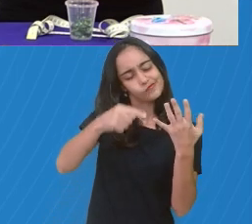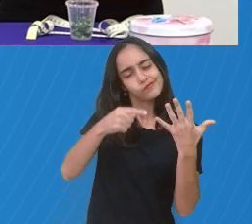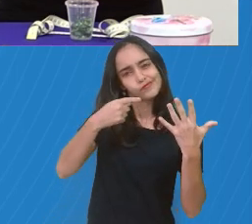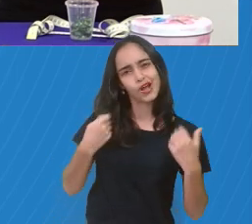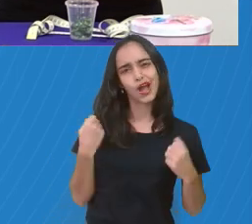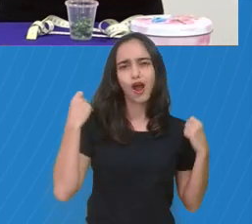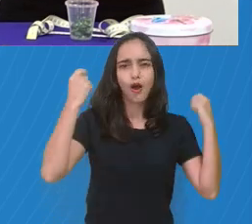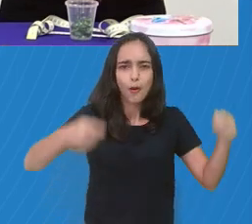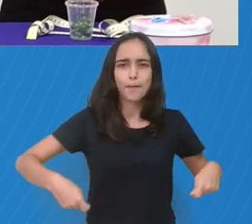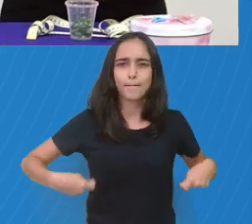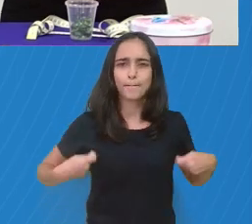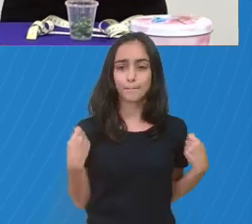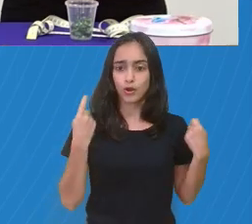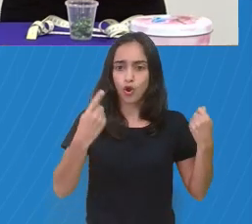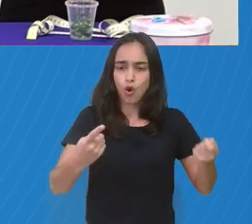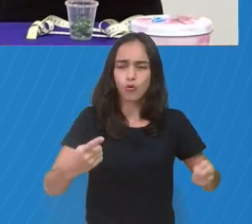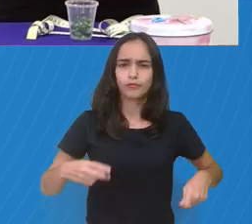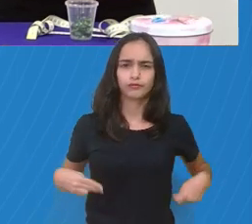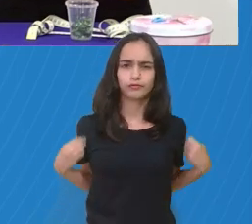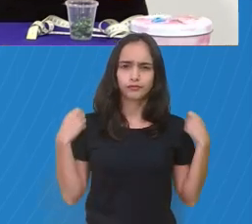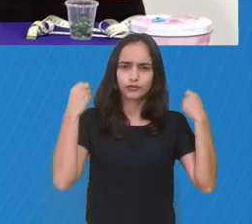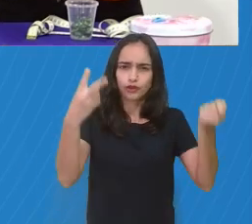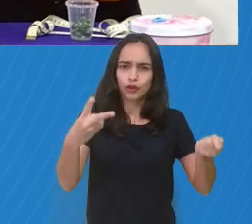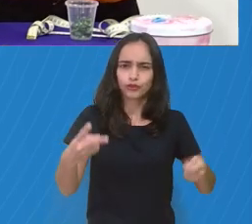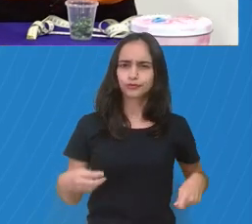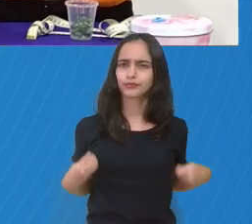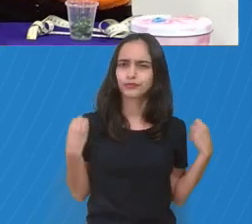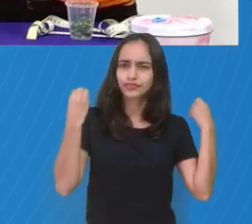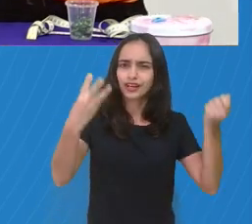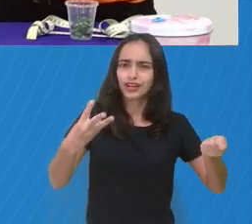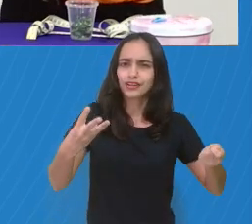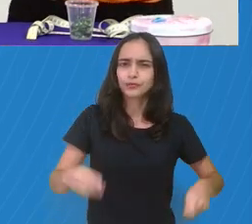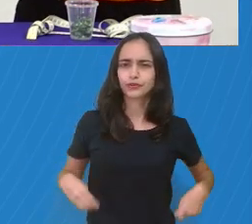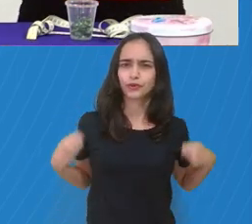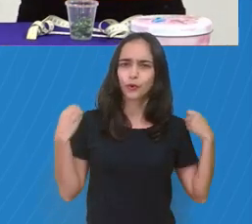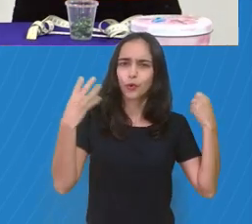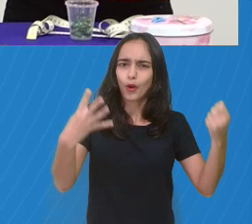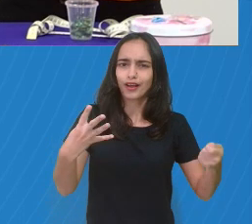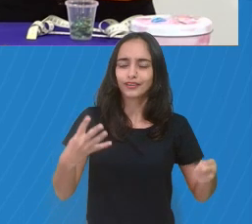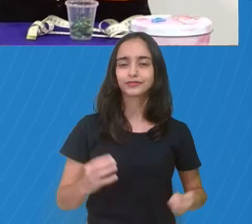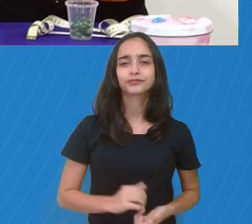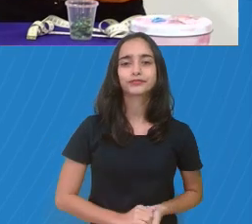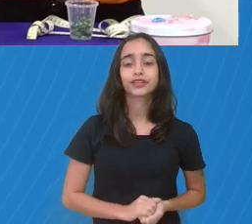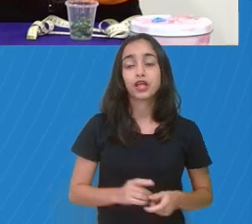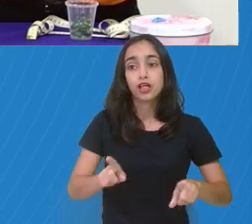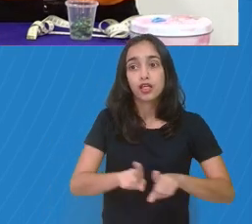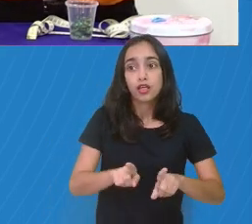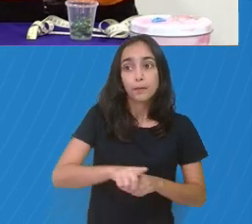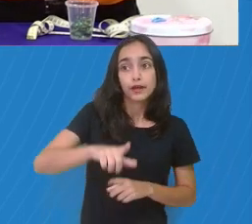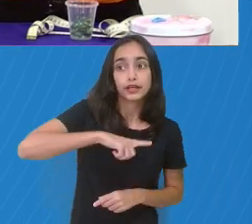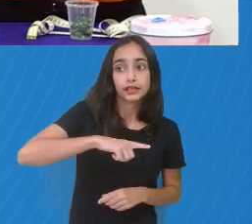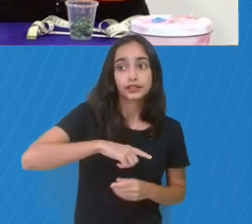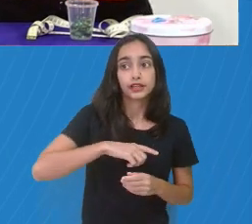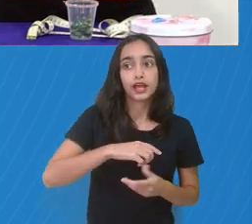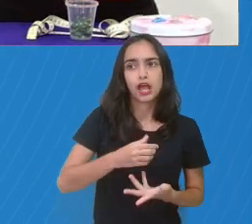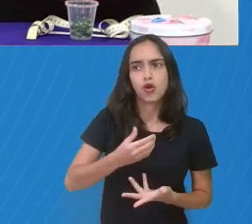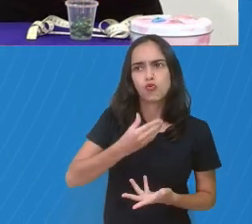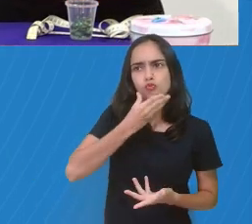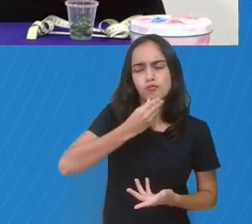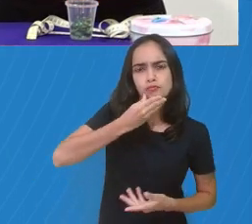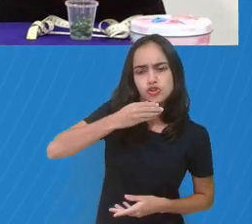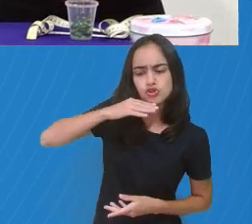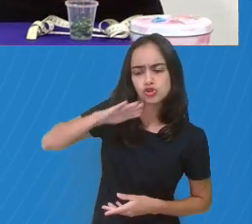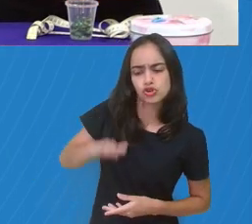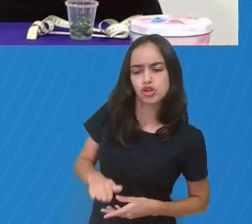consegue dar. Tem ali o menino com os brinquedos, né? Tá ali com os bichinhos dele. O que é que ele está